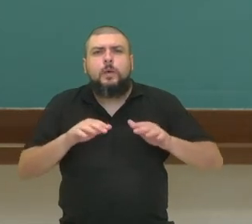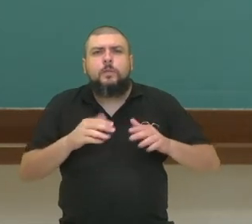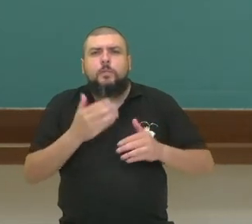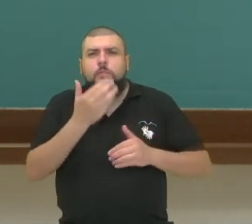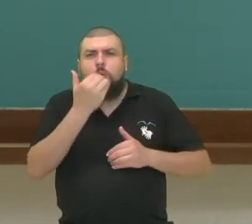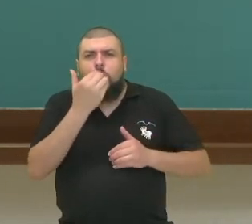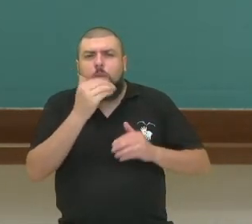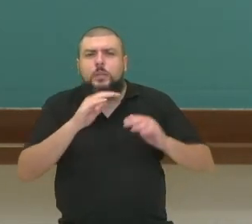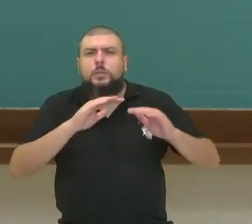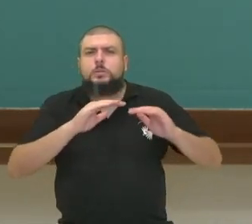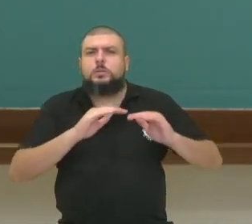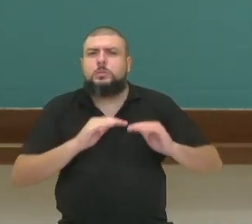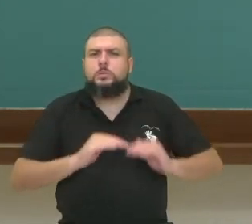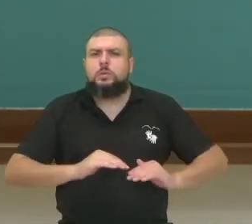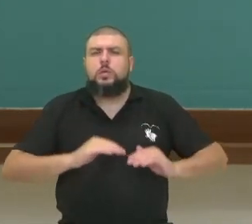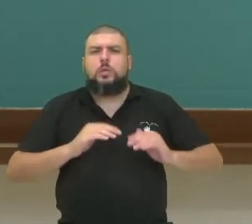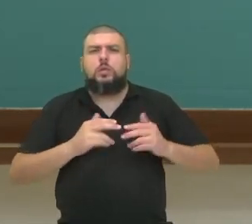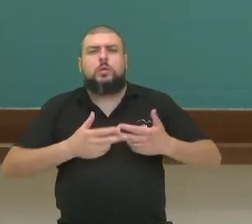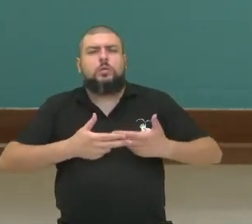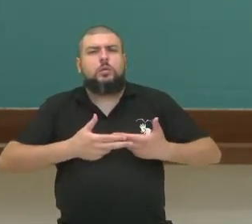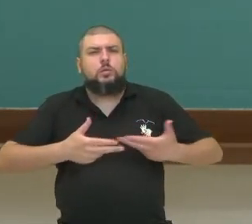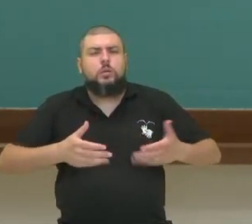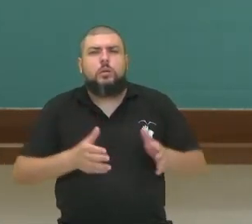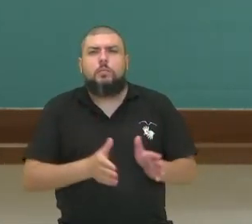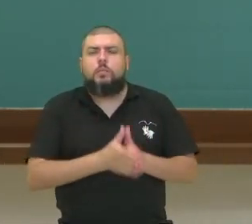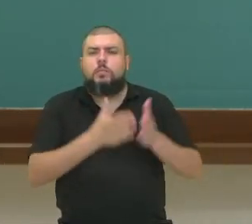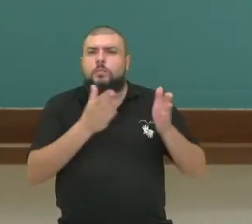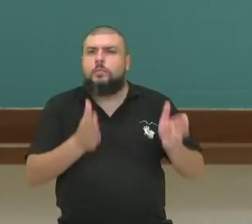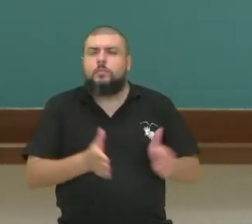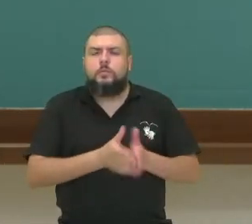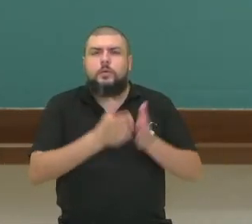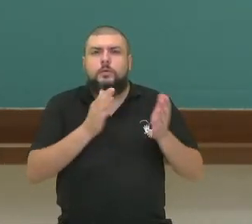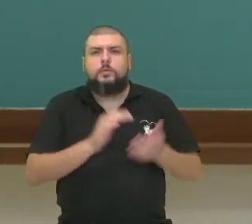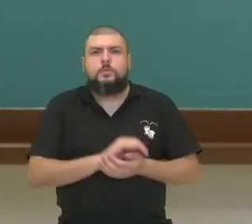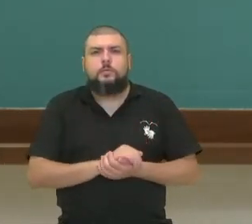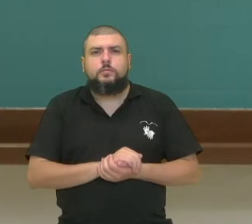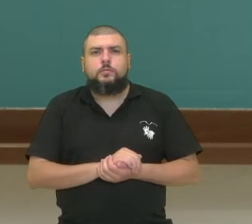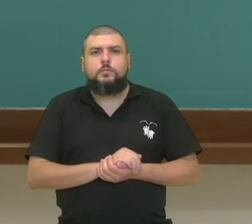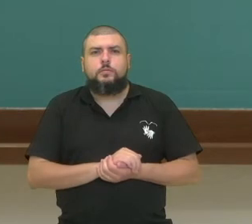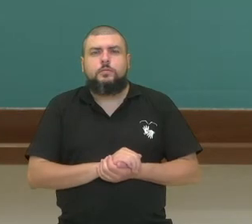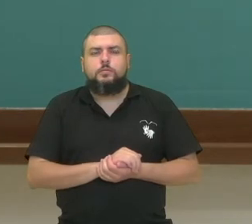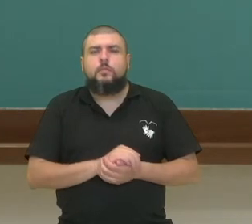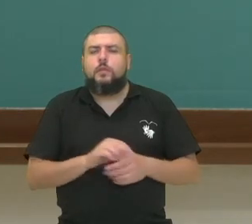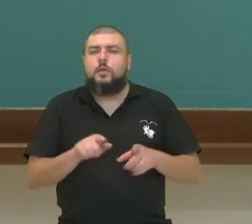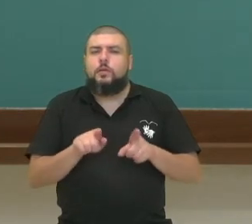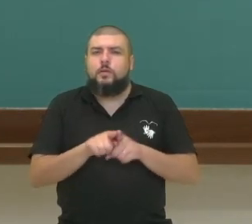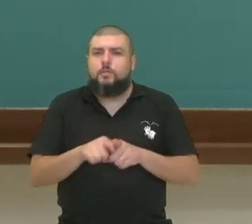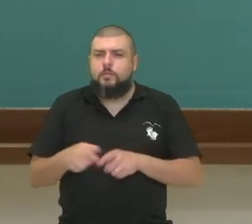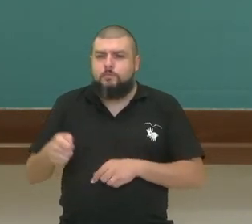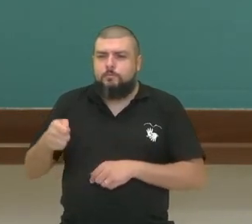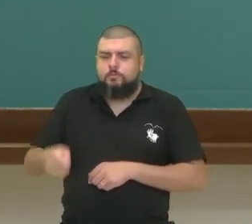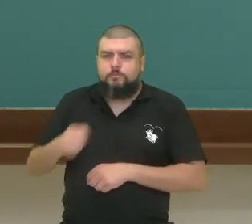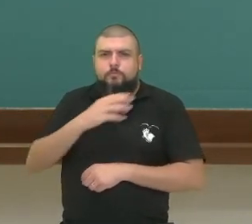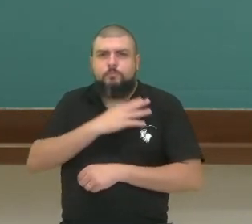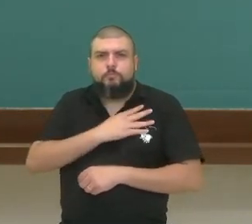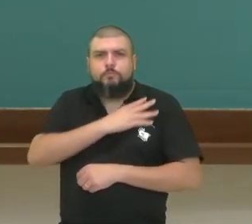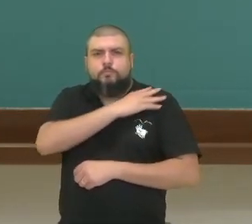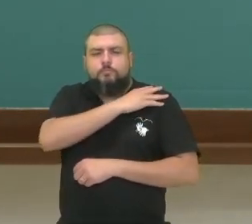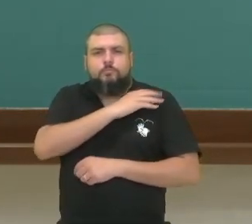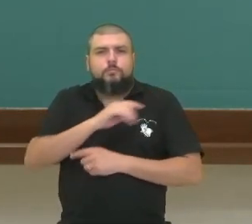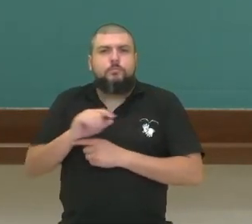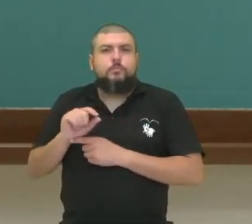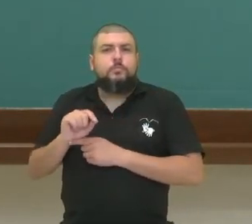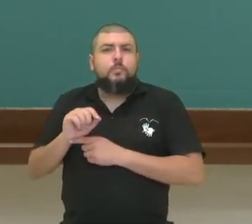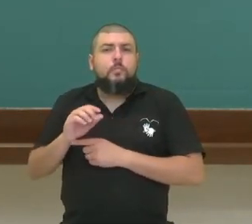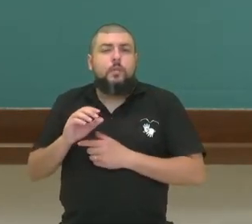comida, e se estabelecendo a pobreza. Lembrando também que o regime militar não foi muito bem sucedido em dar o devido investimento na